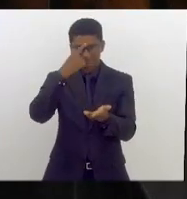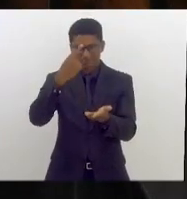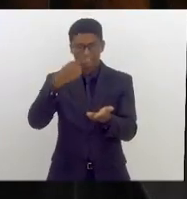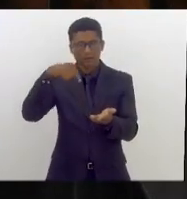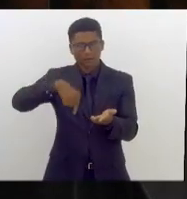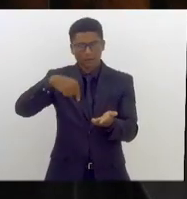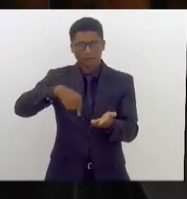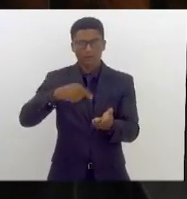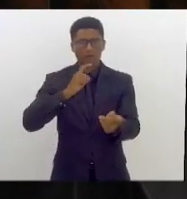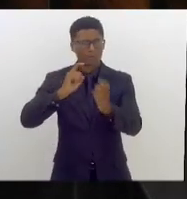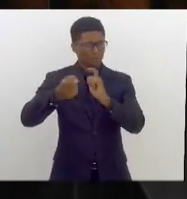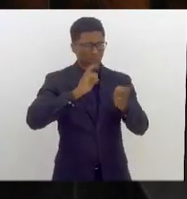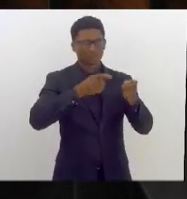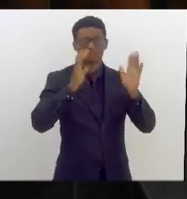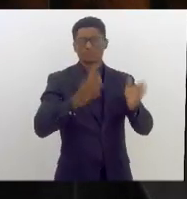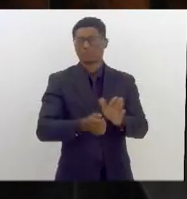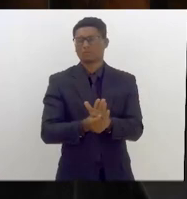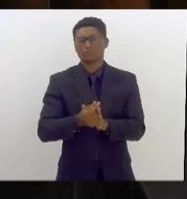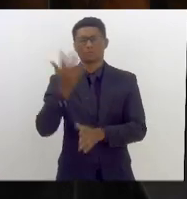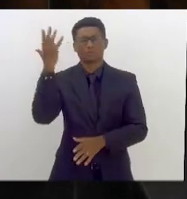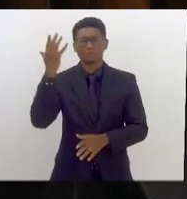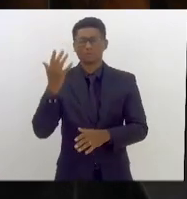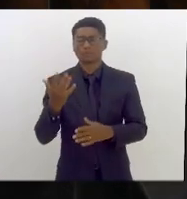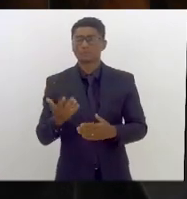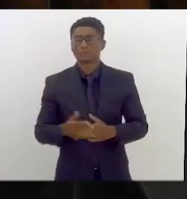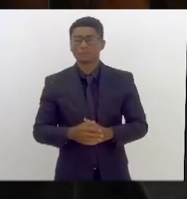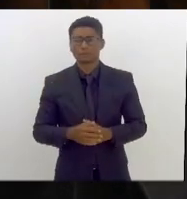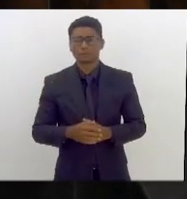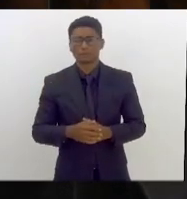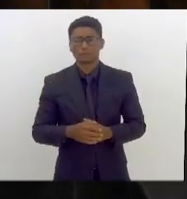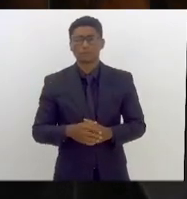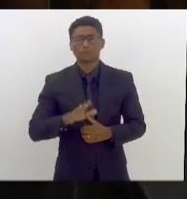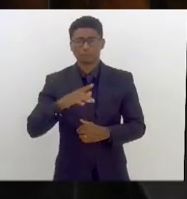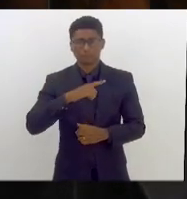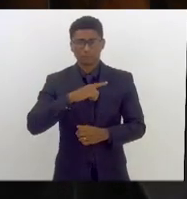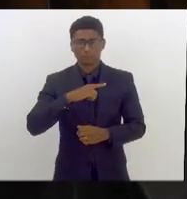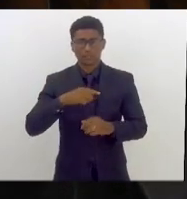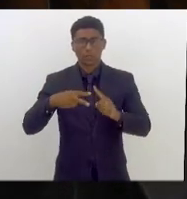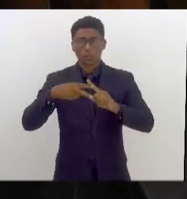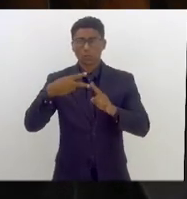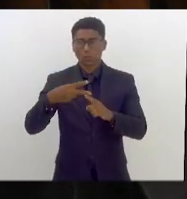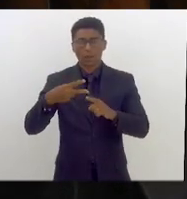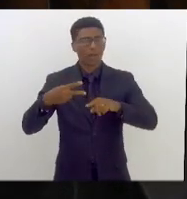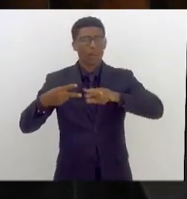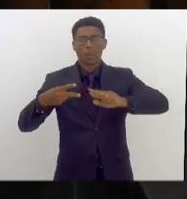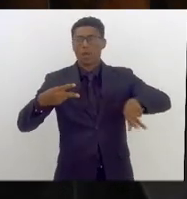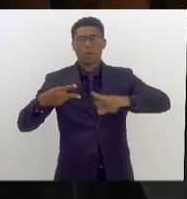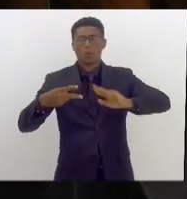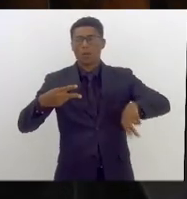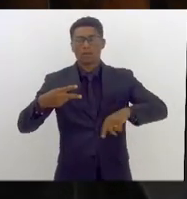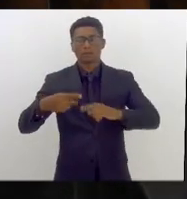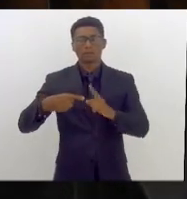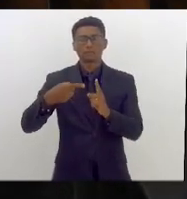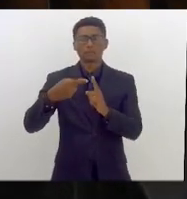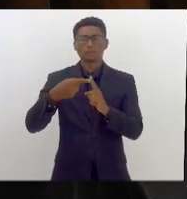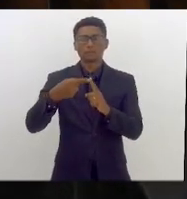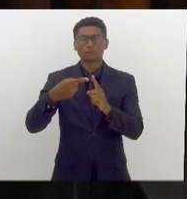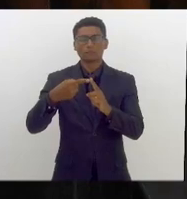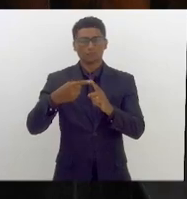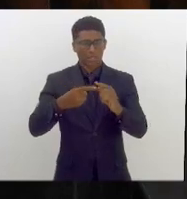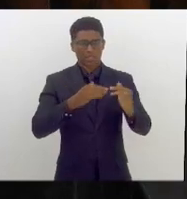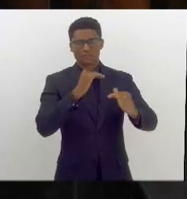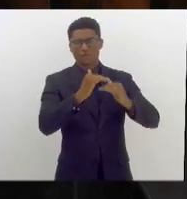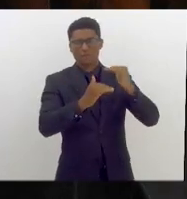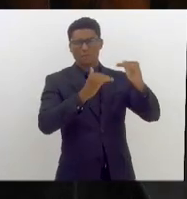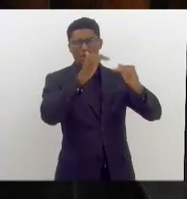tantas vezes, tem duas coisas, ele pode ser muita coisa, tem duas coisas que ele não é. Primeiro, ele não é indutor de